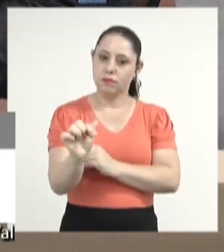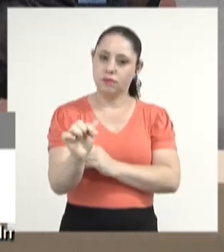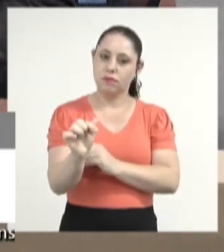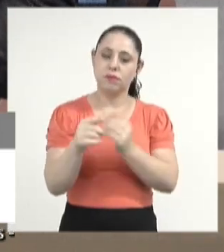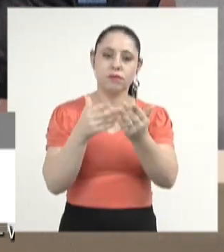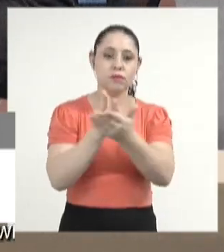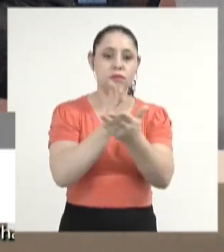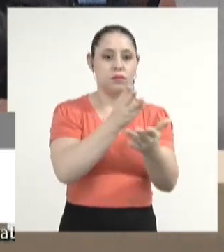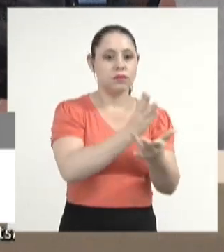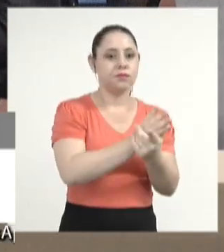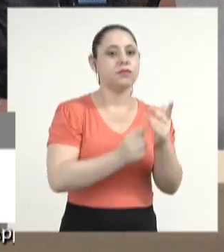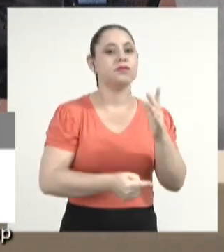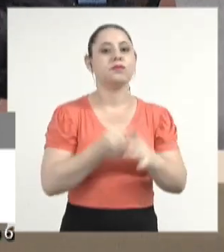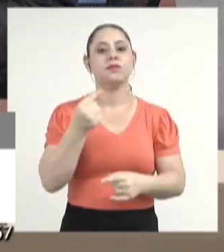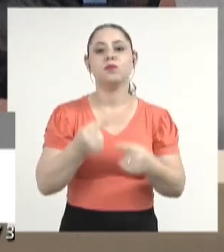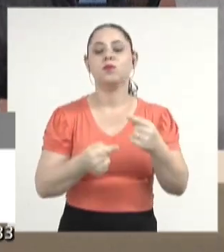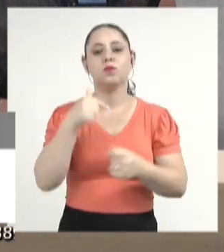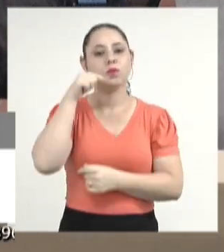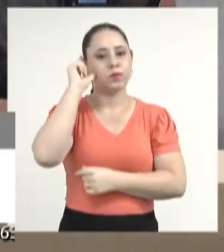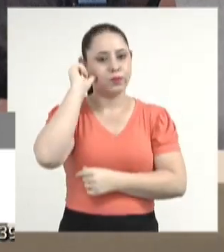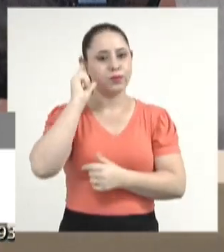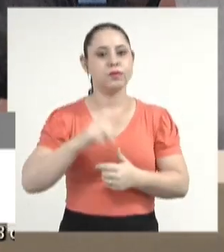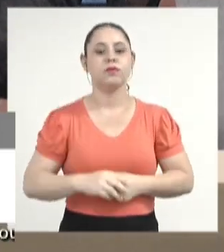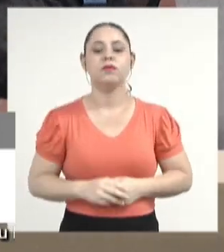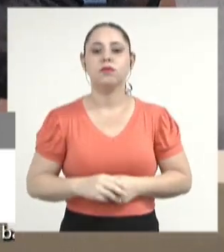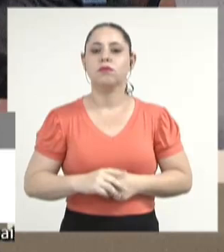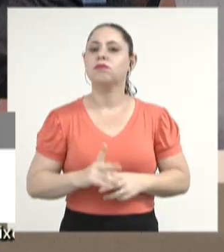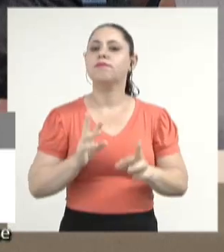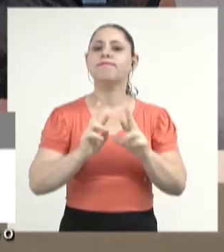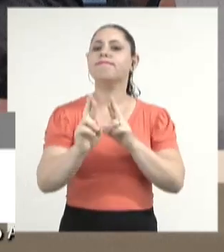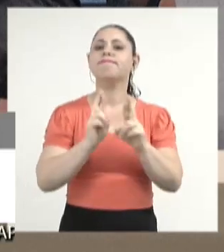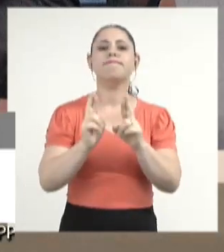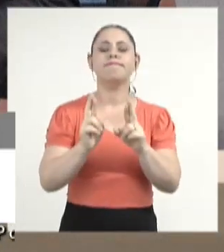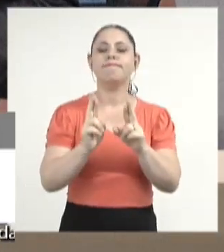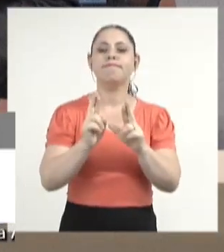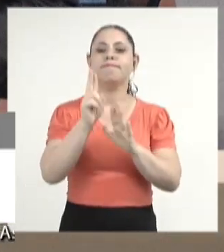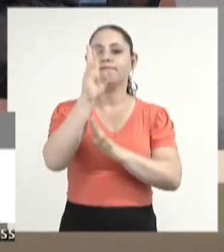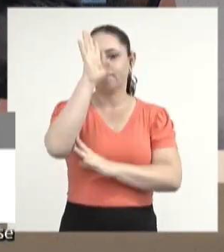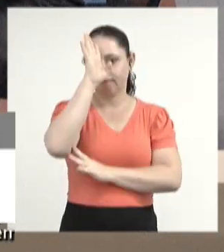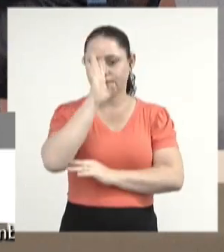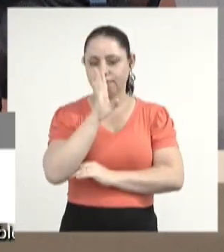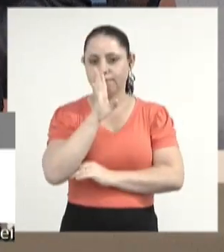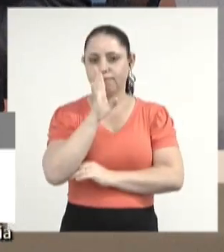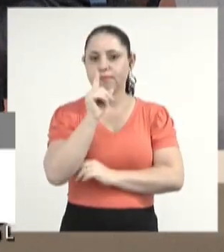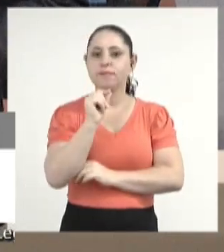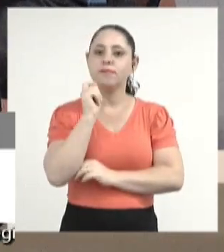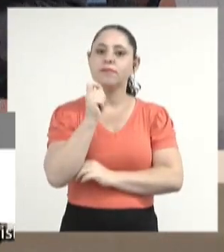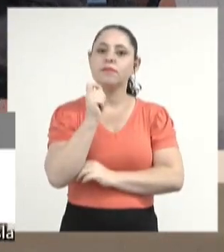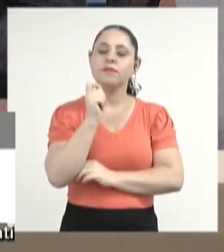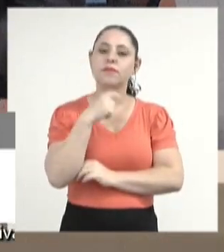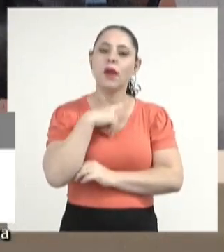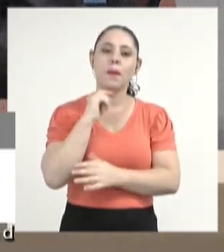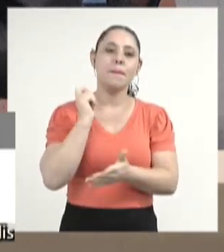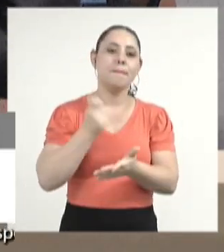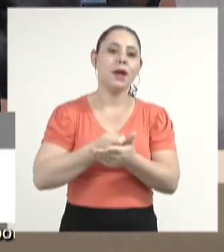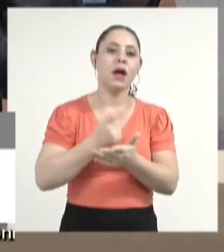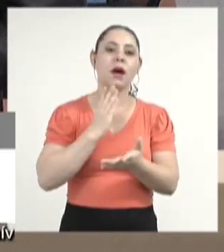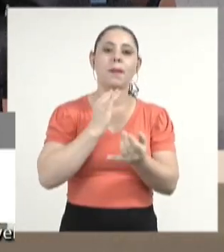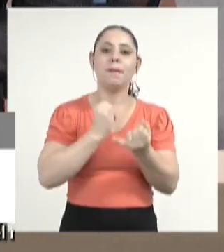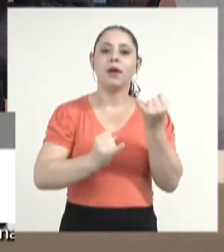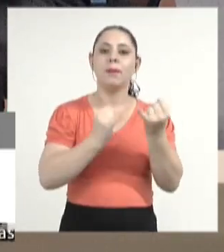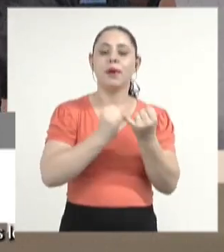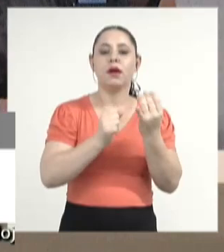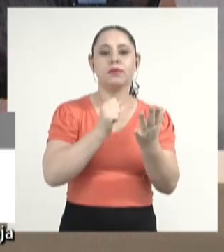357 foram aprovados em primeira discussão ontem, que é com relação à isenção da contrapartida, né, que são as parcelas,